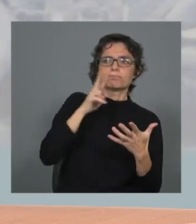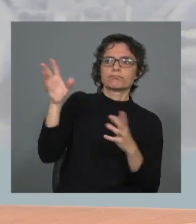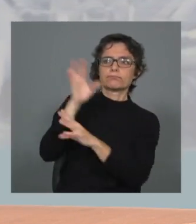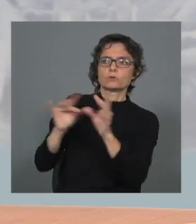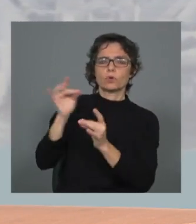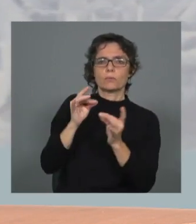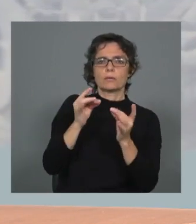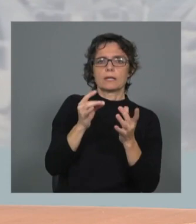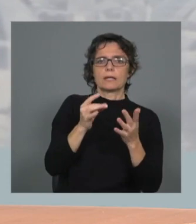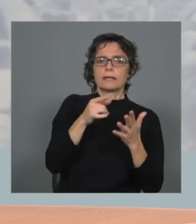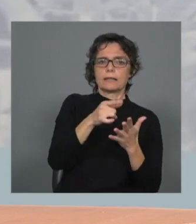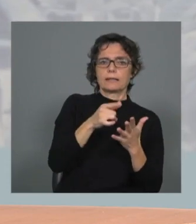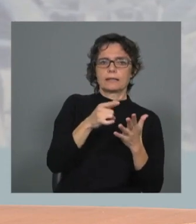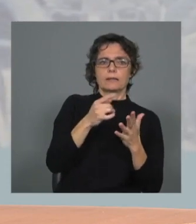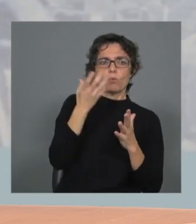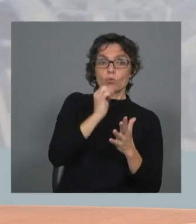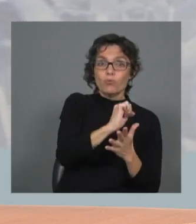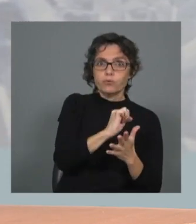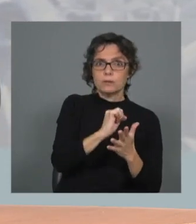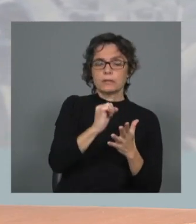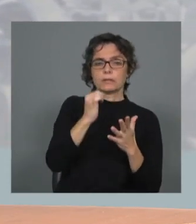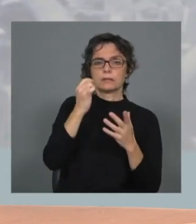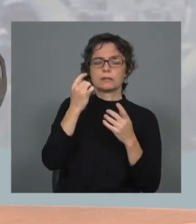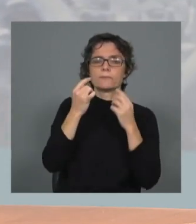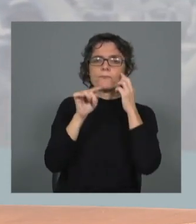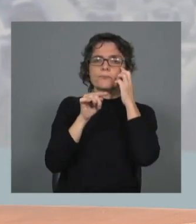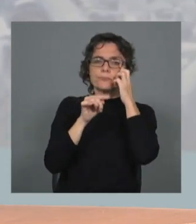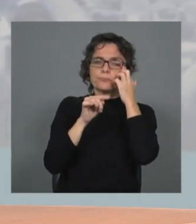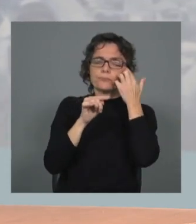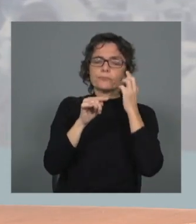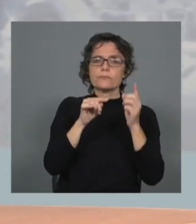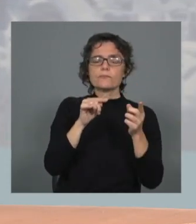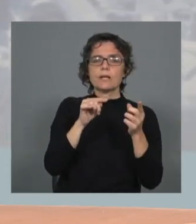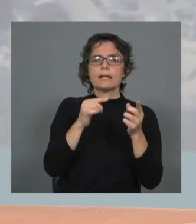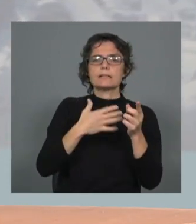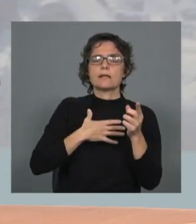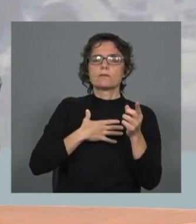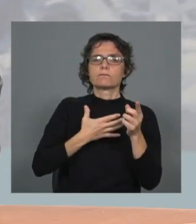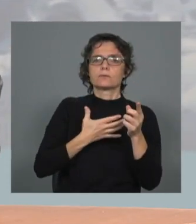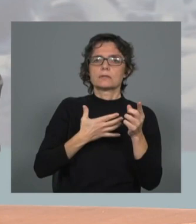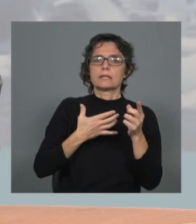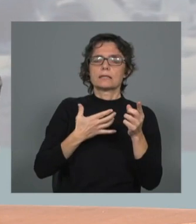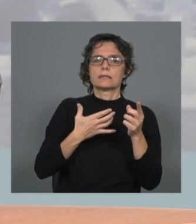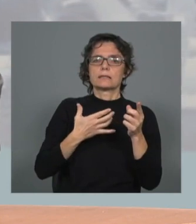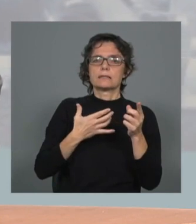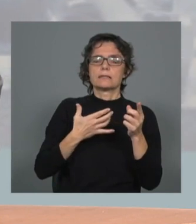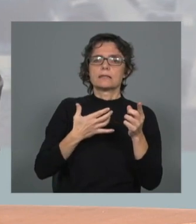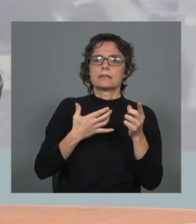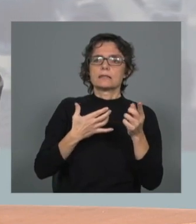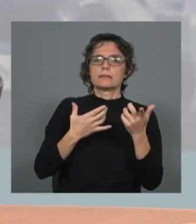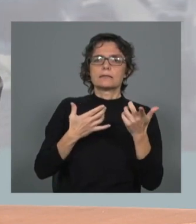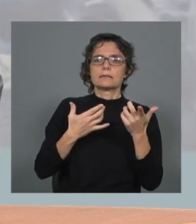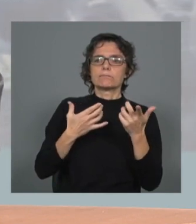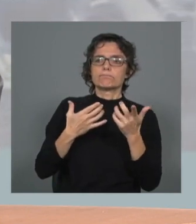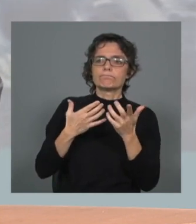filosófica, se quisermos, e, porque não, de liderança religiosa, até porque, enfim, o Vaticano é na Europa, tem de ser comprovado